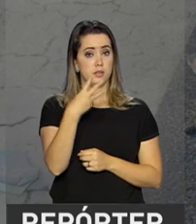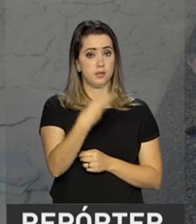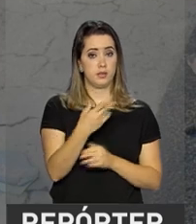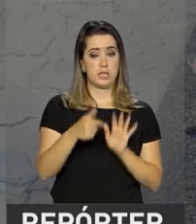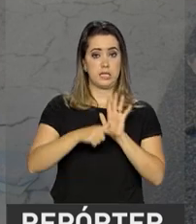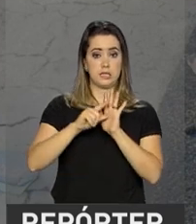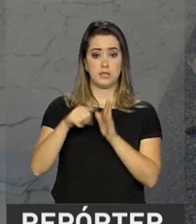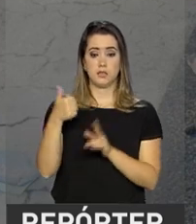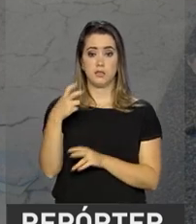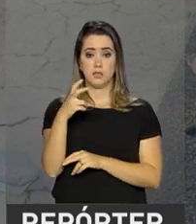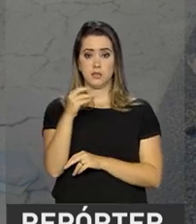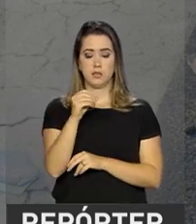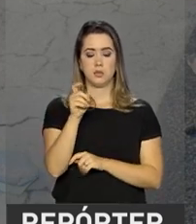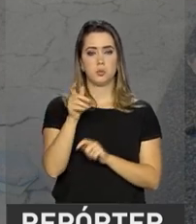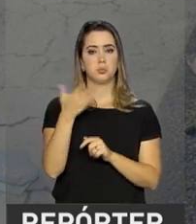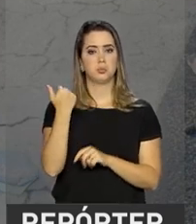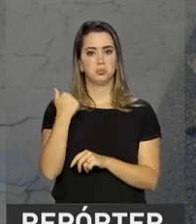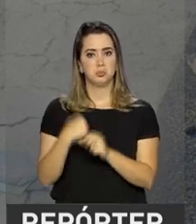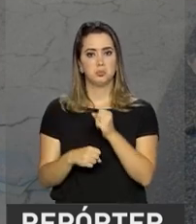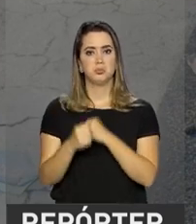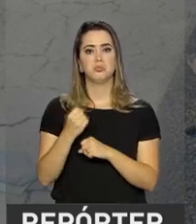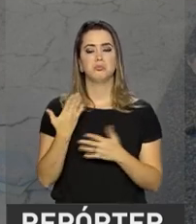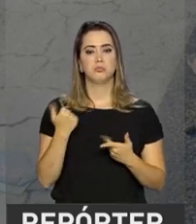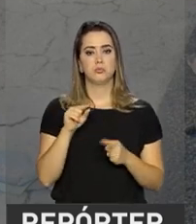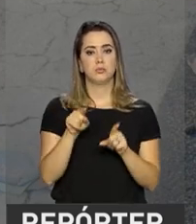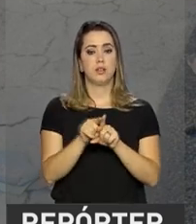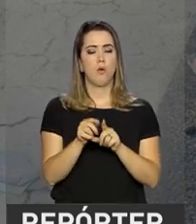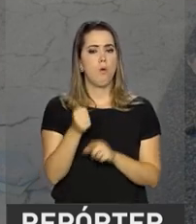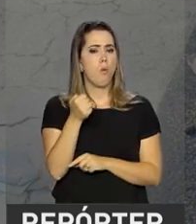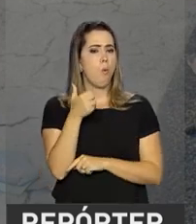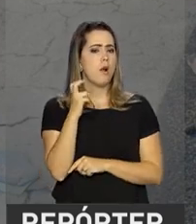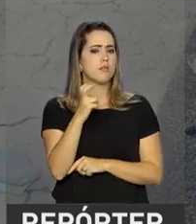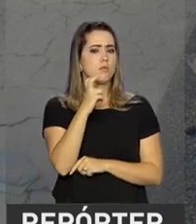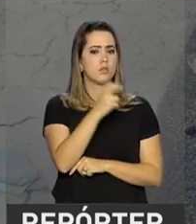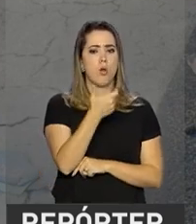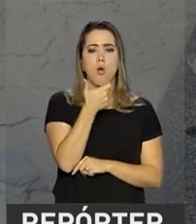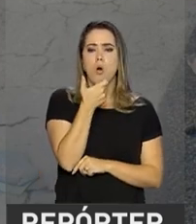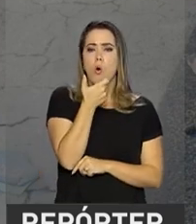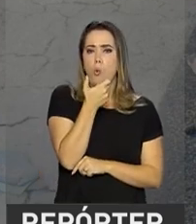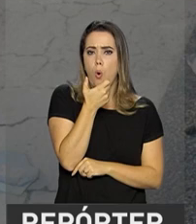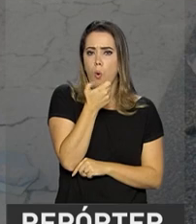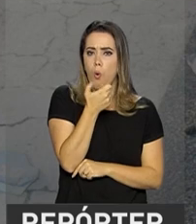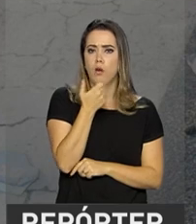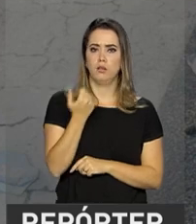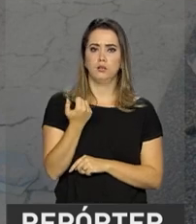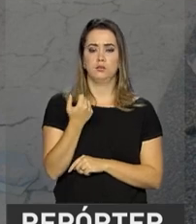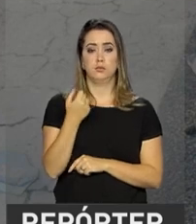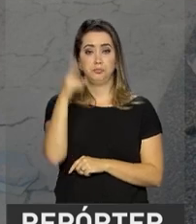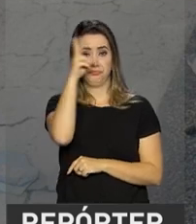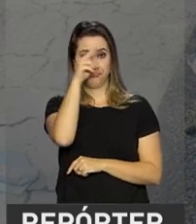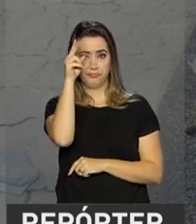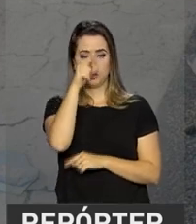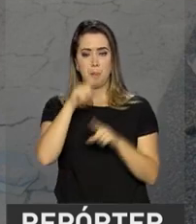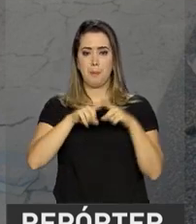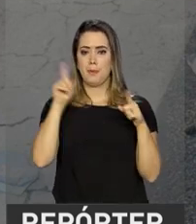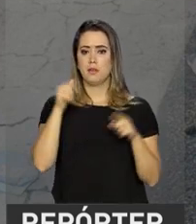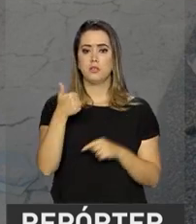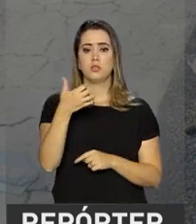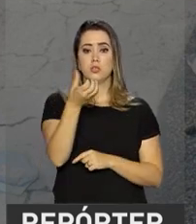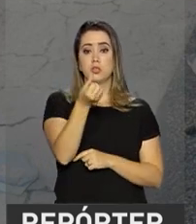150 em 2017 foram realizados quase 55 mil e 500 testes do bafômetro mais de